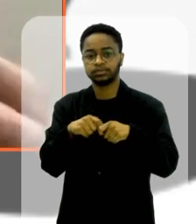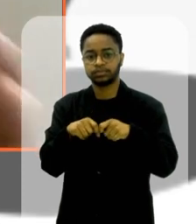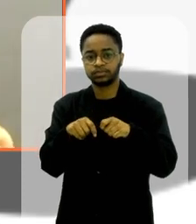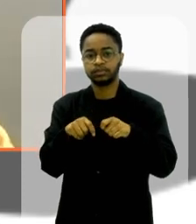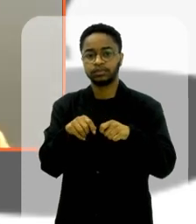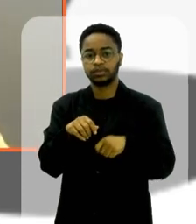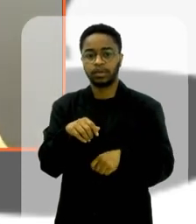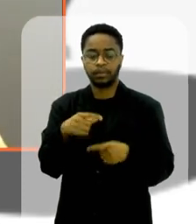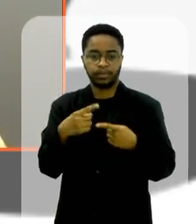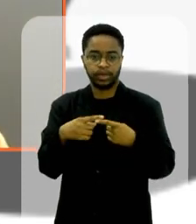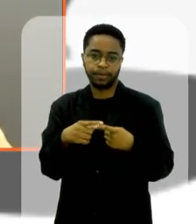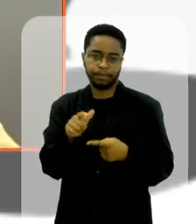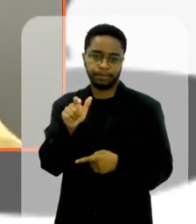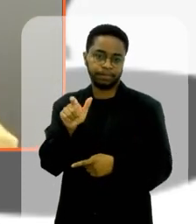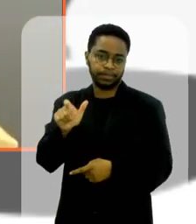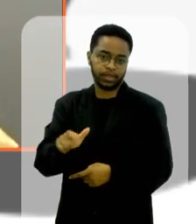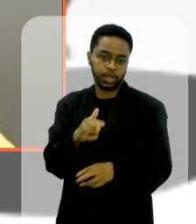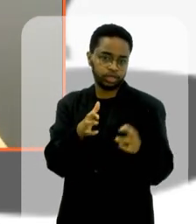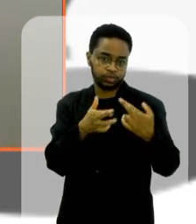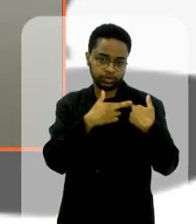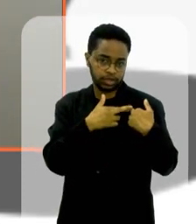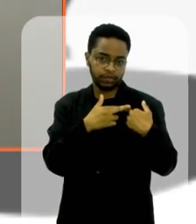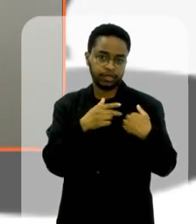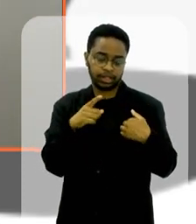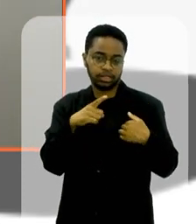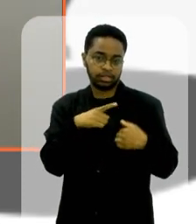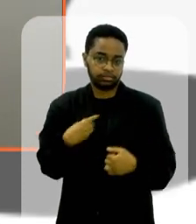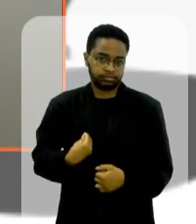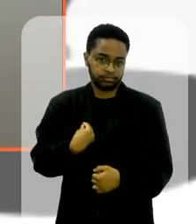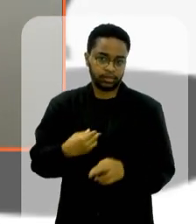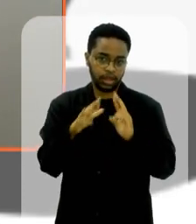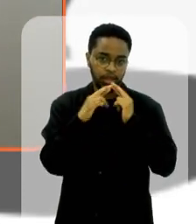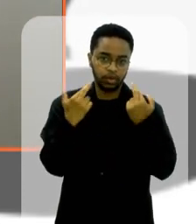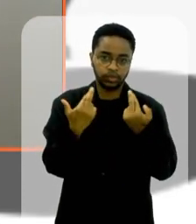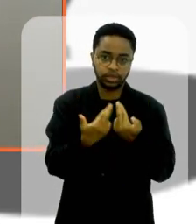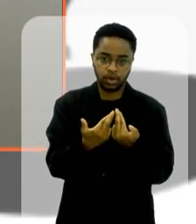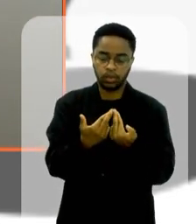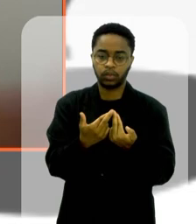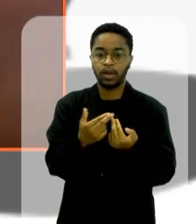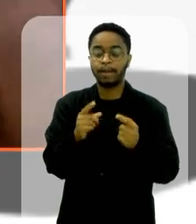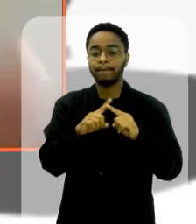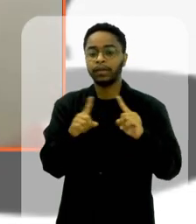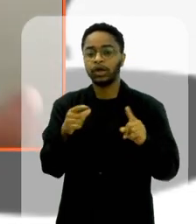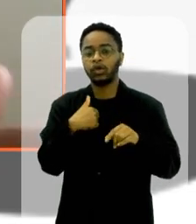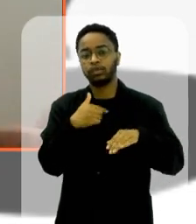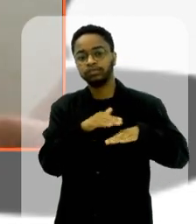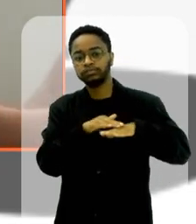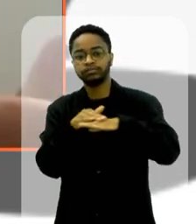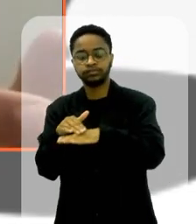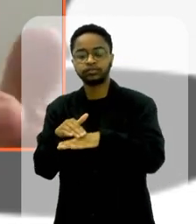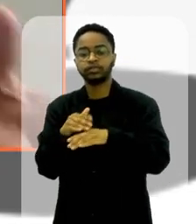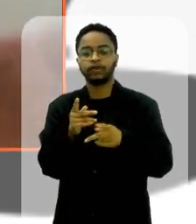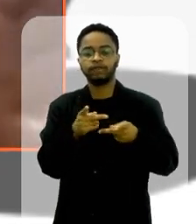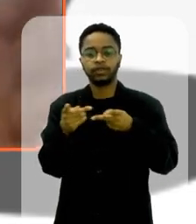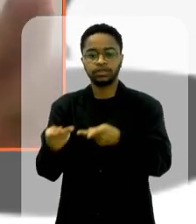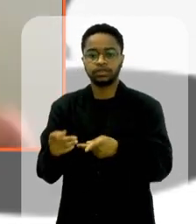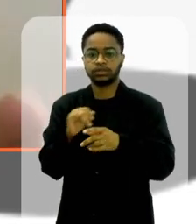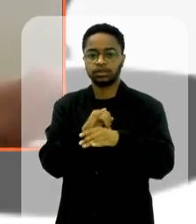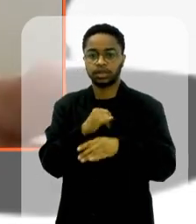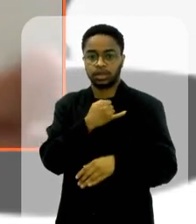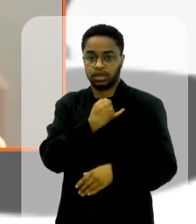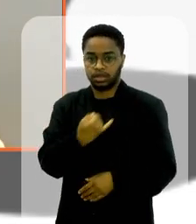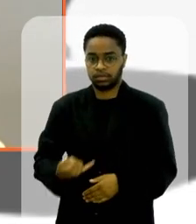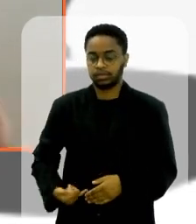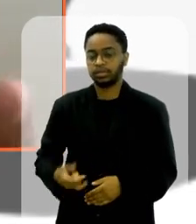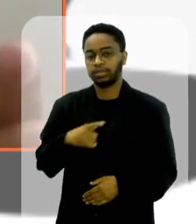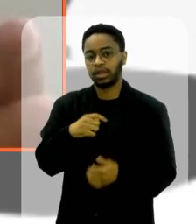subadministrador. O administrador não estava no momento, estava numa reunião no Rio, mas fui lá na Ilha do Governador, estava